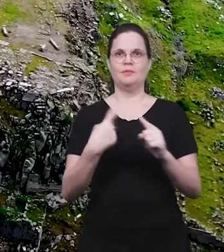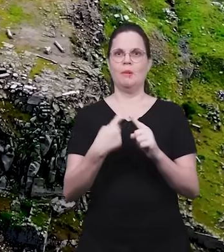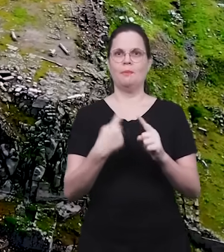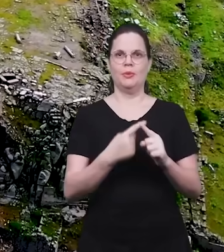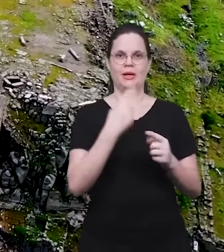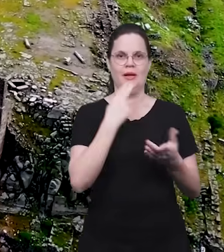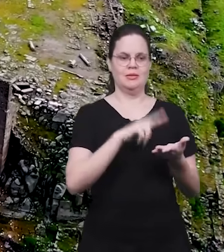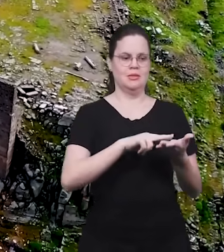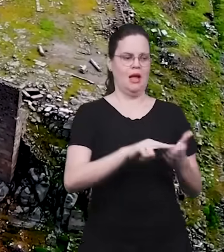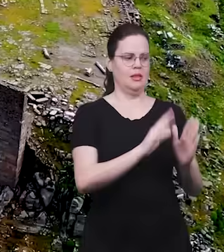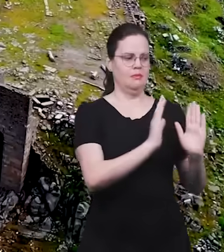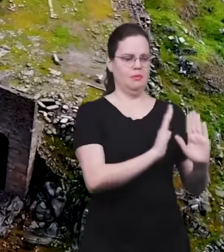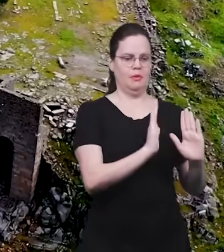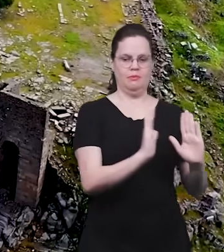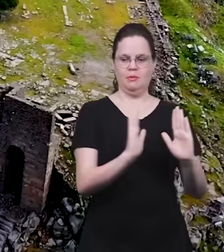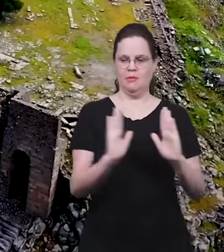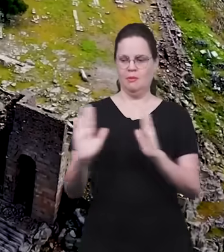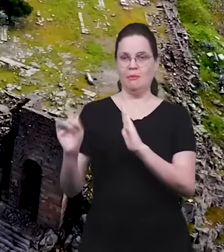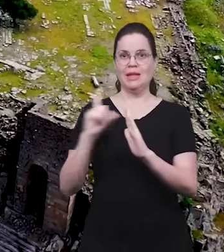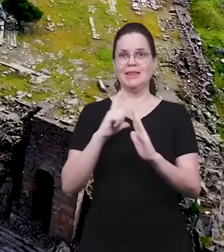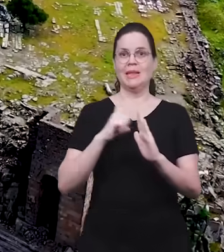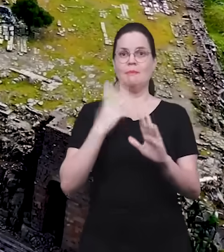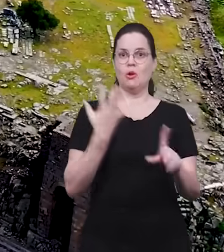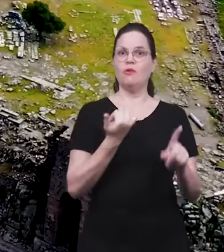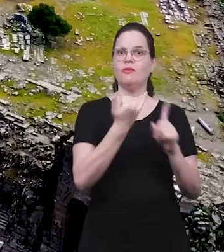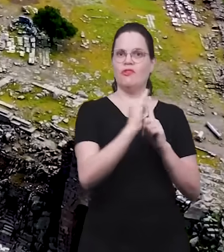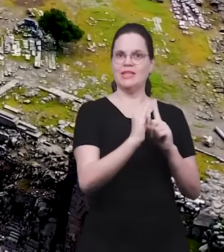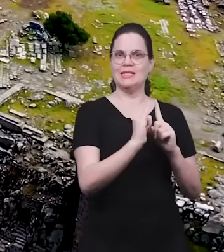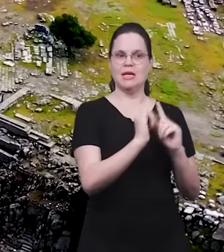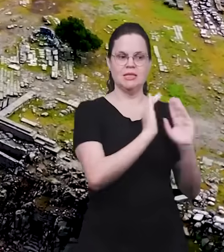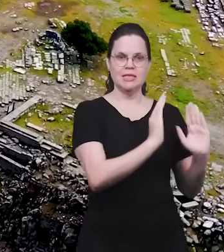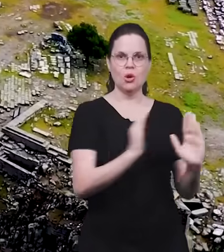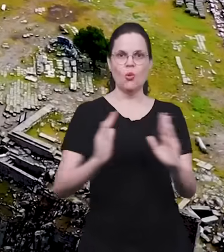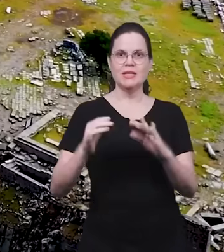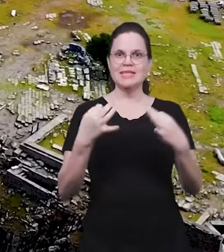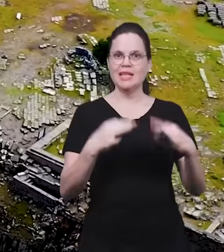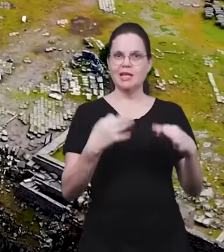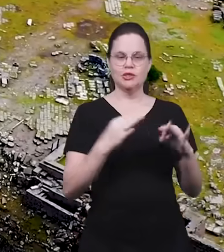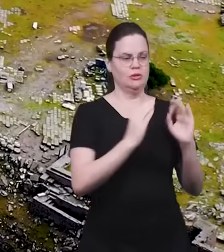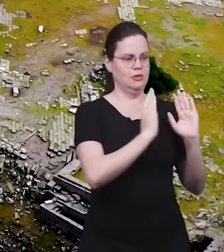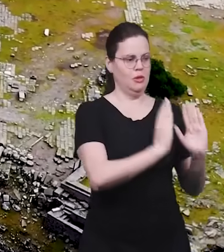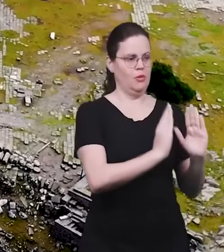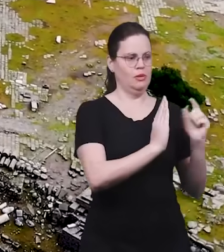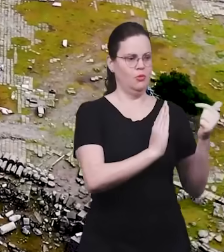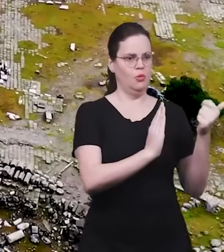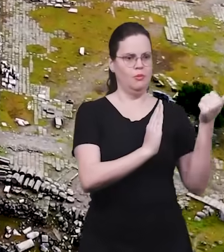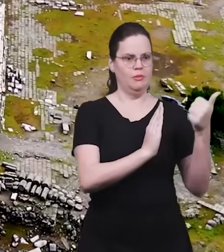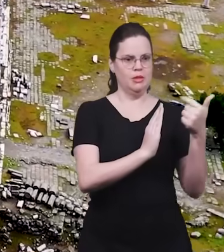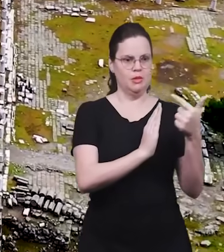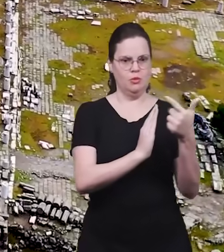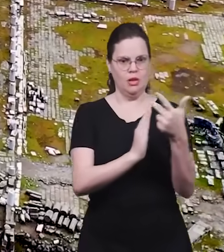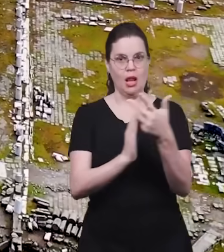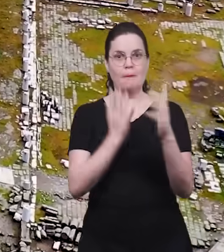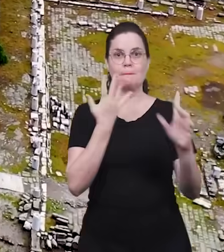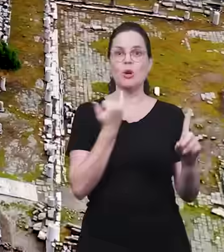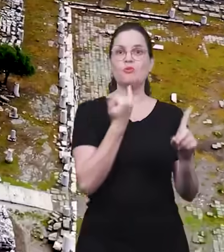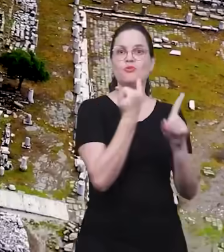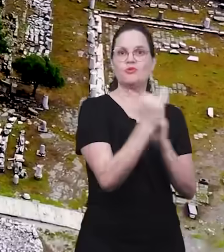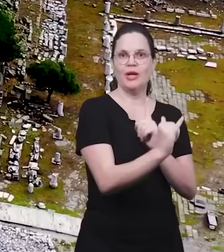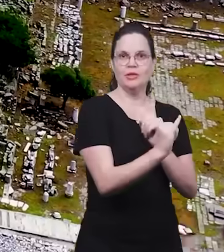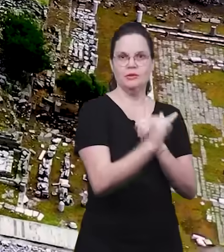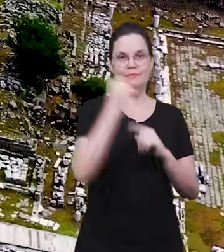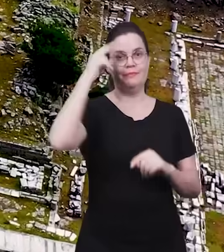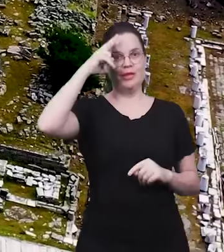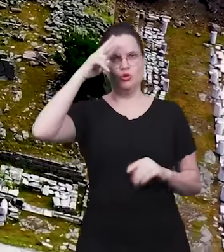uma sequência profética. Então as cartas obedecem a uma sequência profética. O